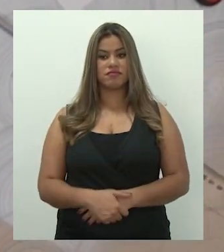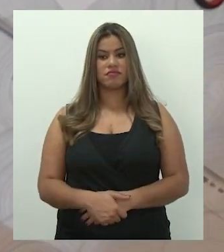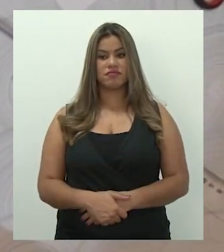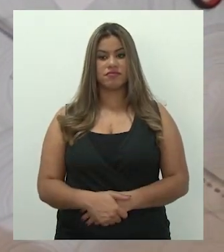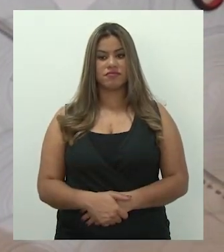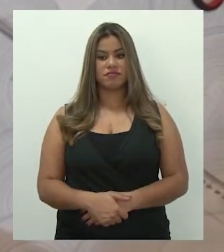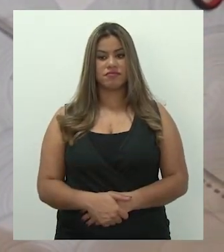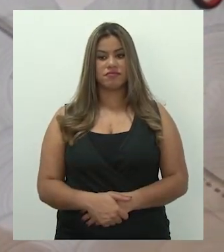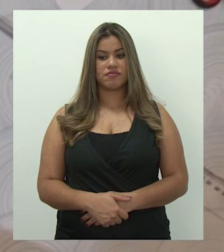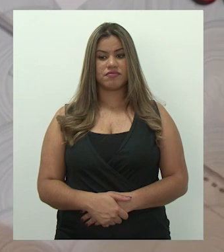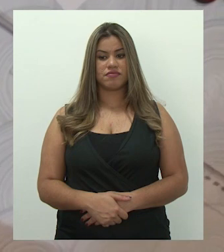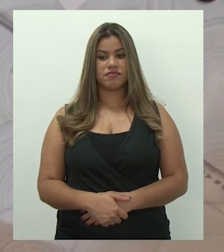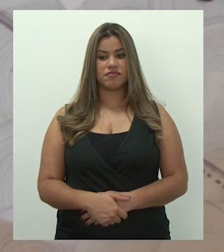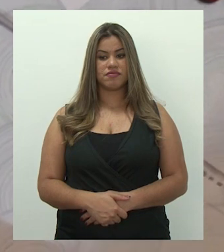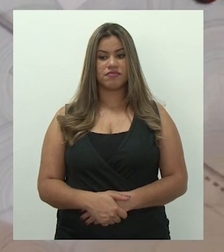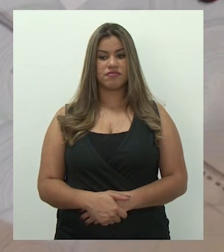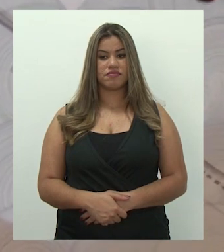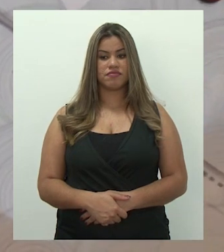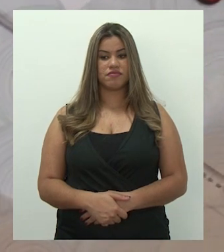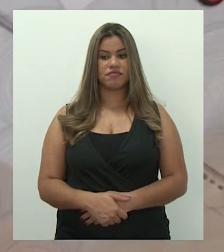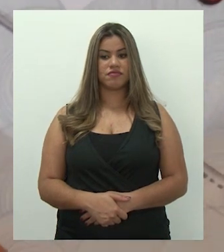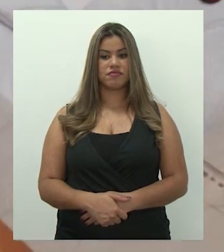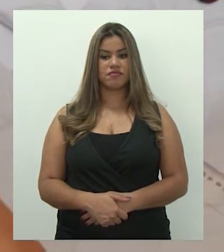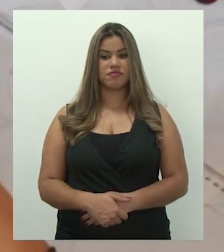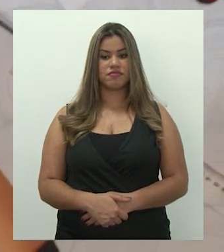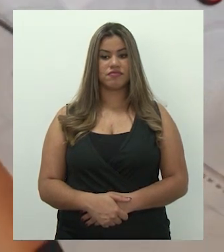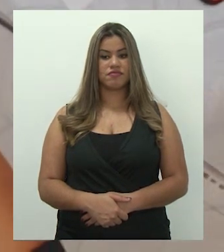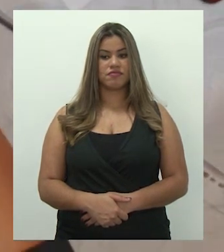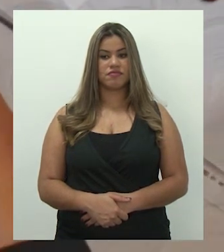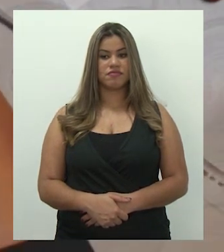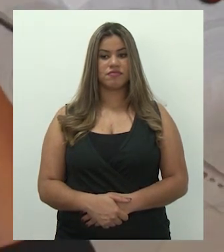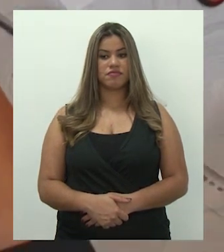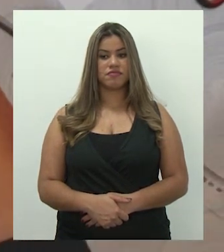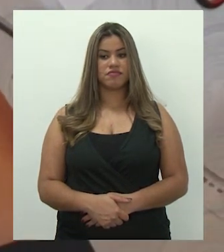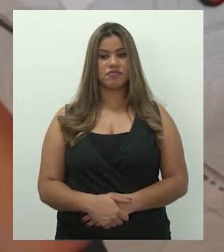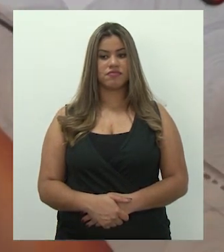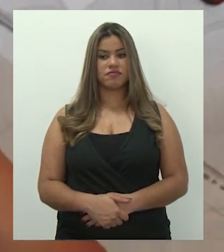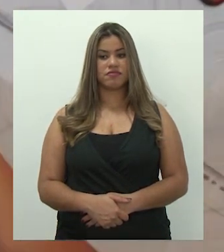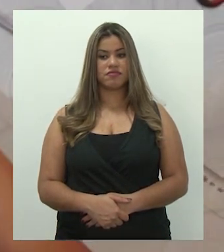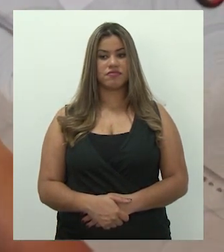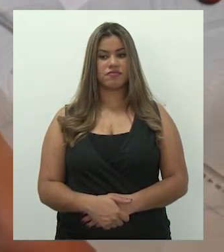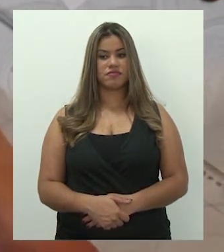de sulfite, dobrando ao meio no sentido do lado maior.